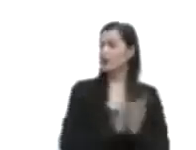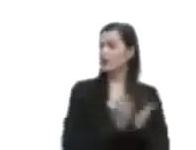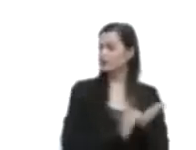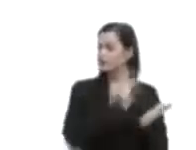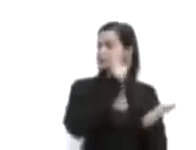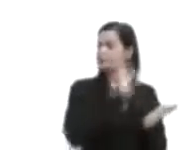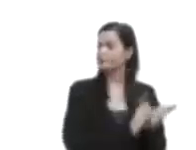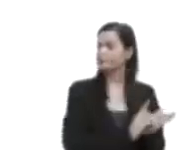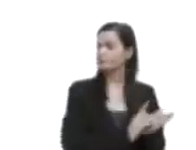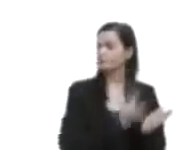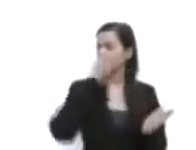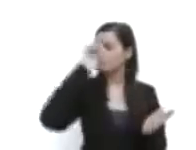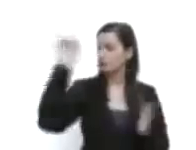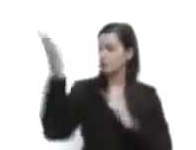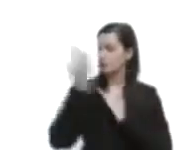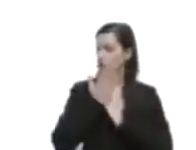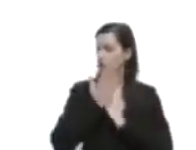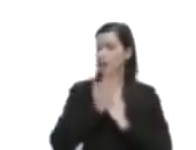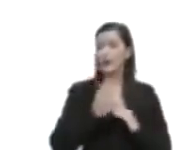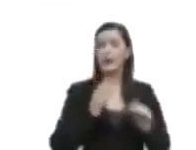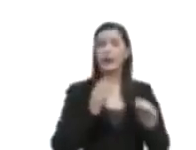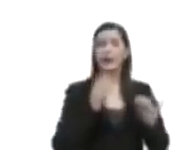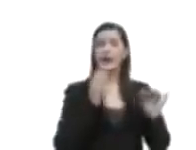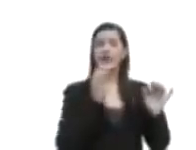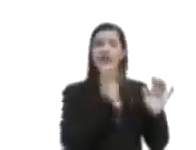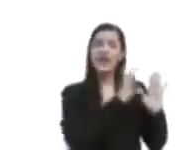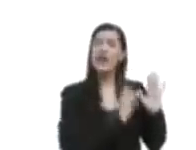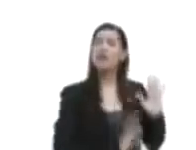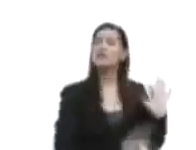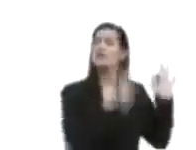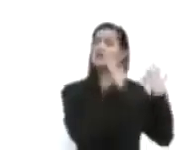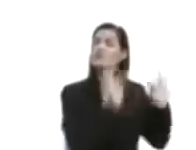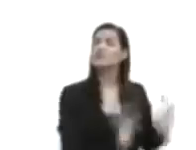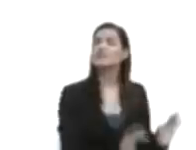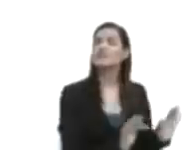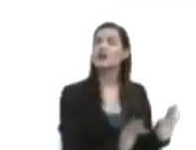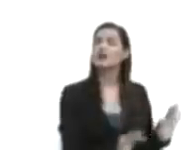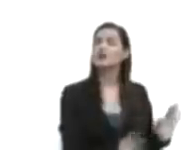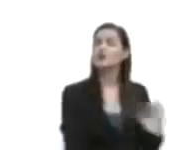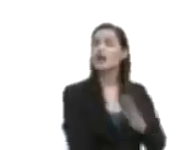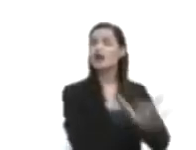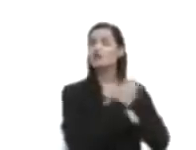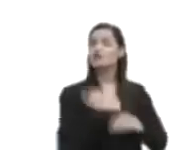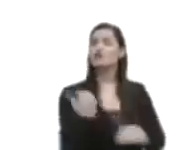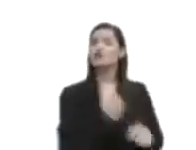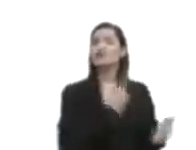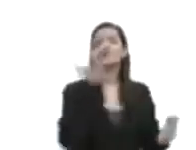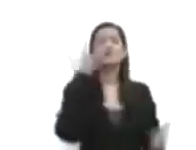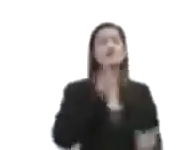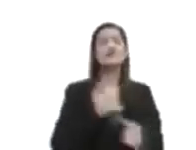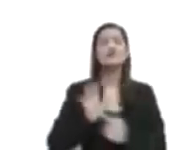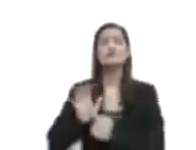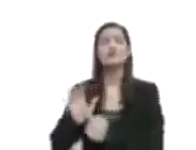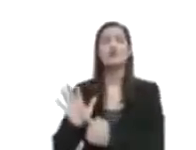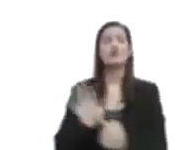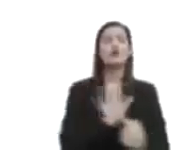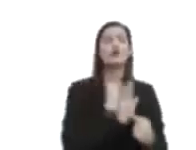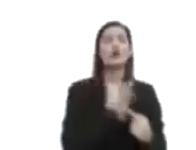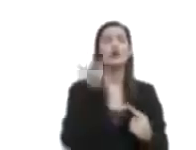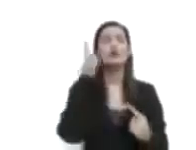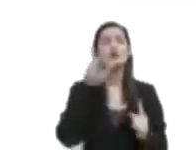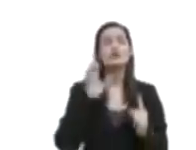Que essas bem-aventuranças venham se manifestar em nossa vida, para que possamos um a um influenciar a